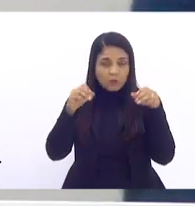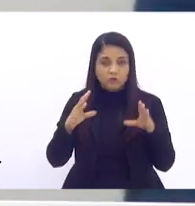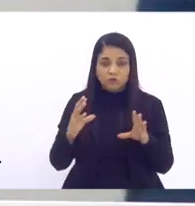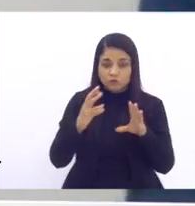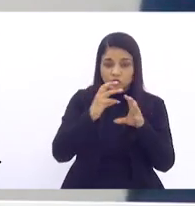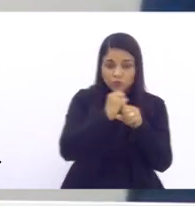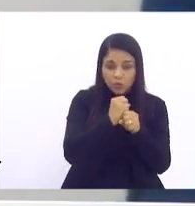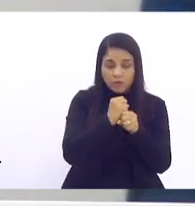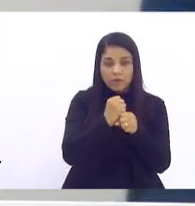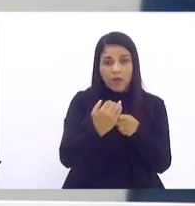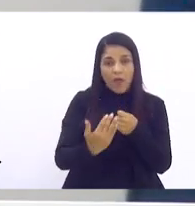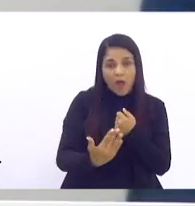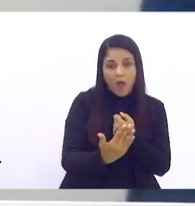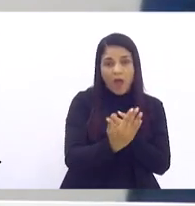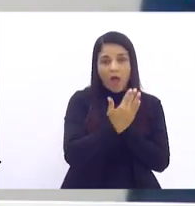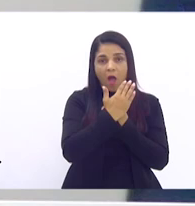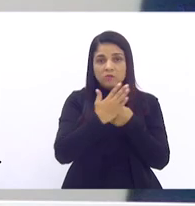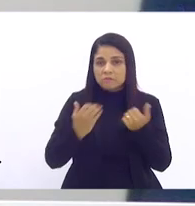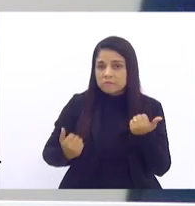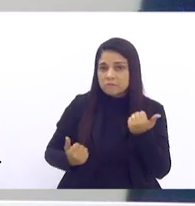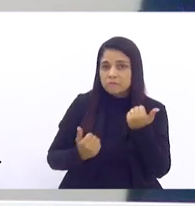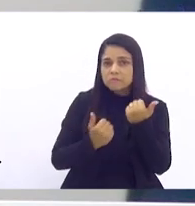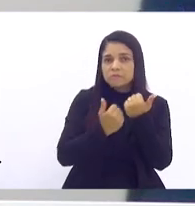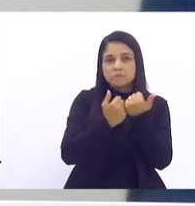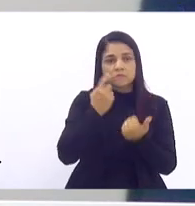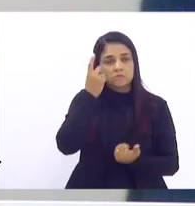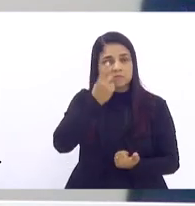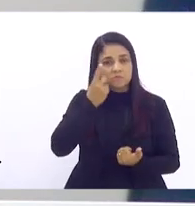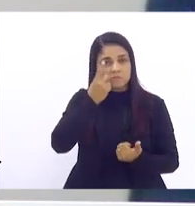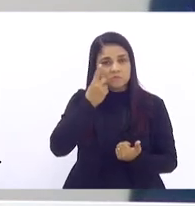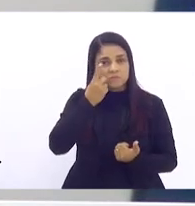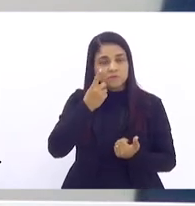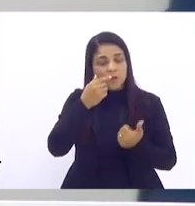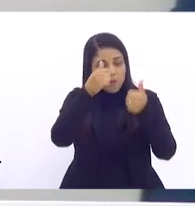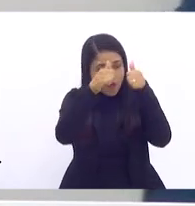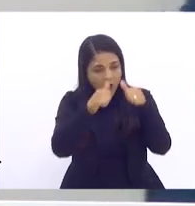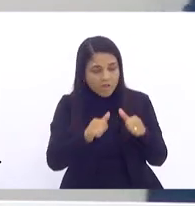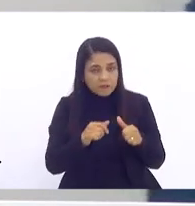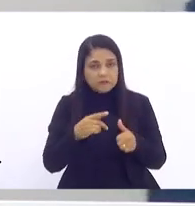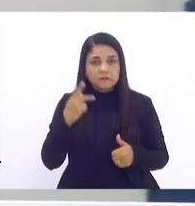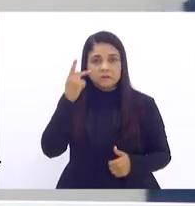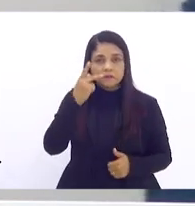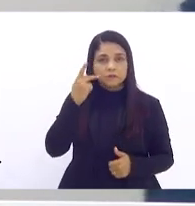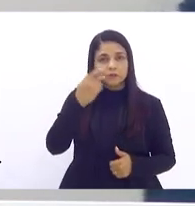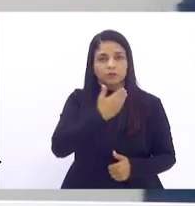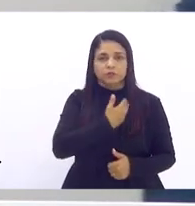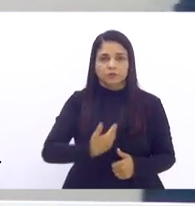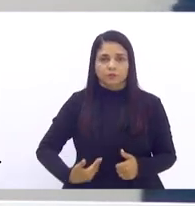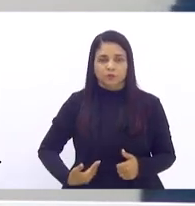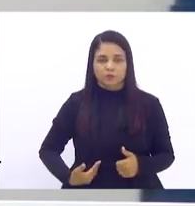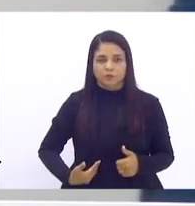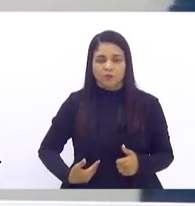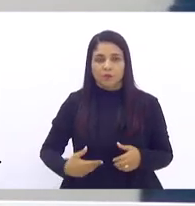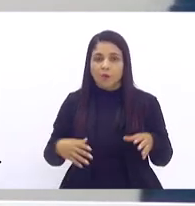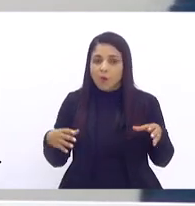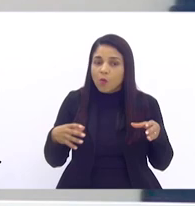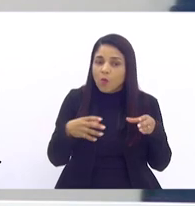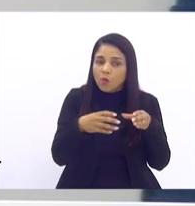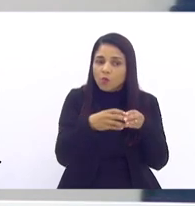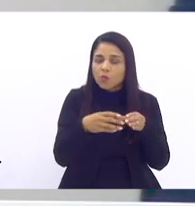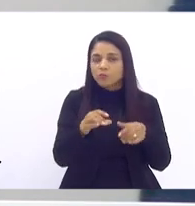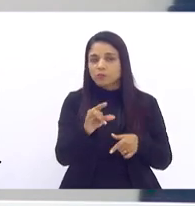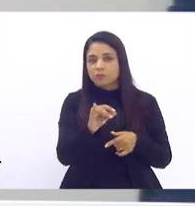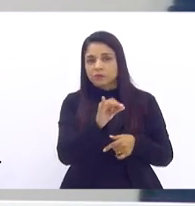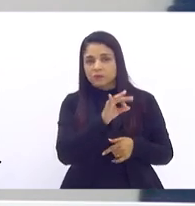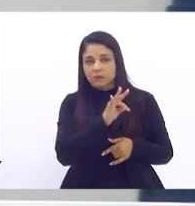parlamentares a ter uma comissão de avaliação de políticas públicas Segredo né eles têm um corpo técnico mais